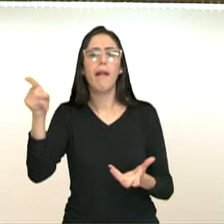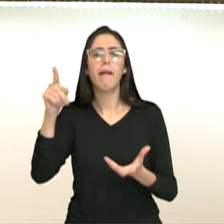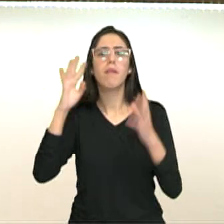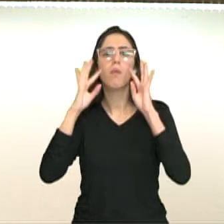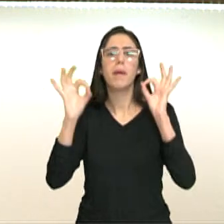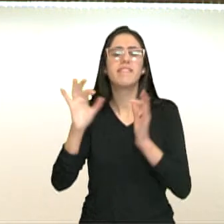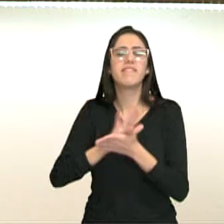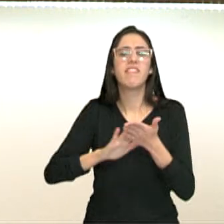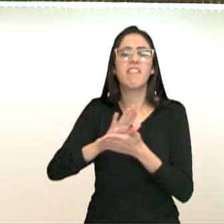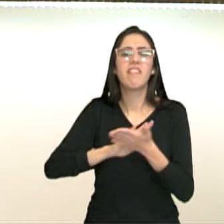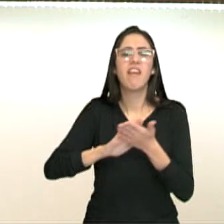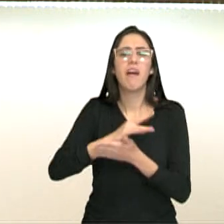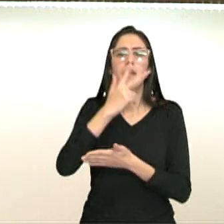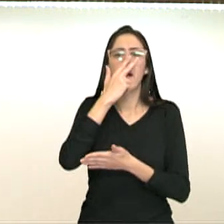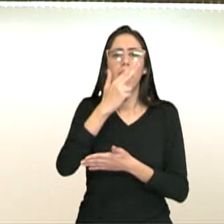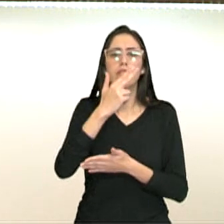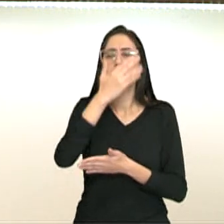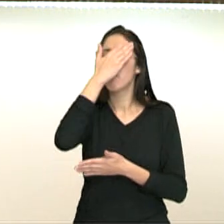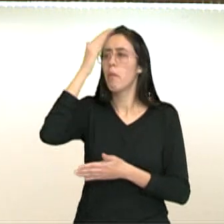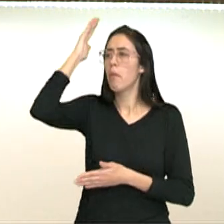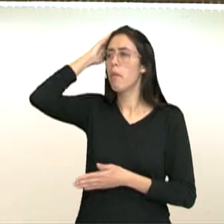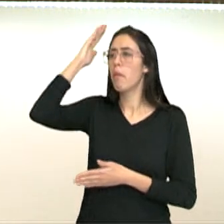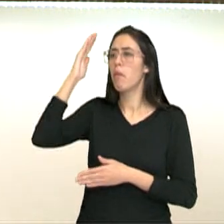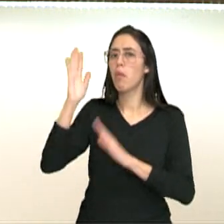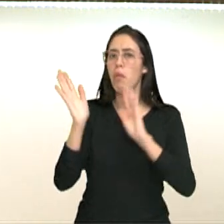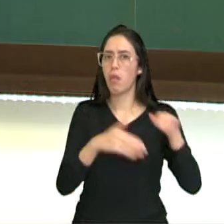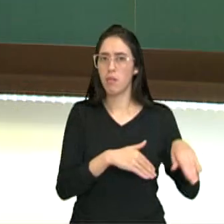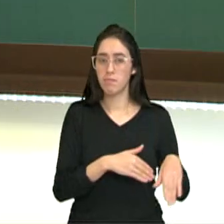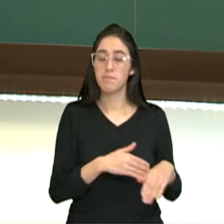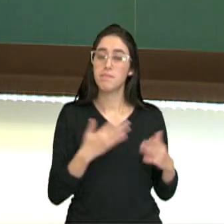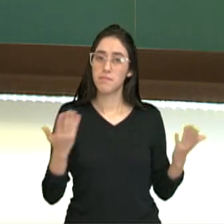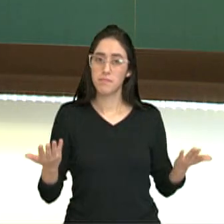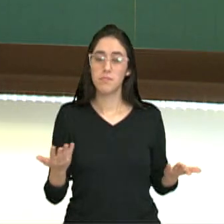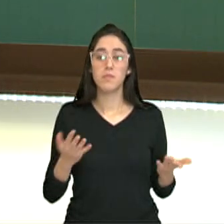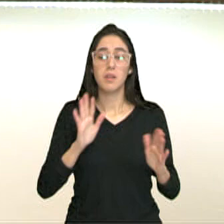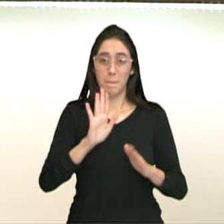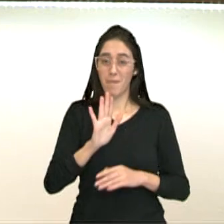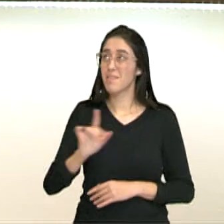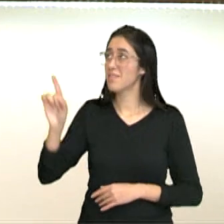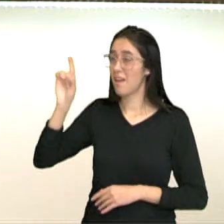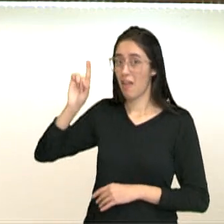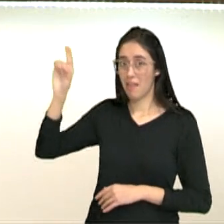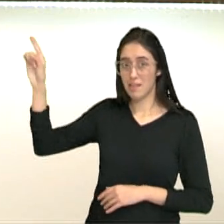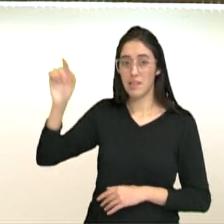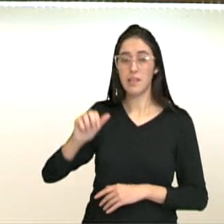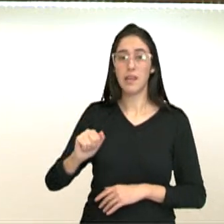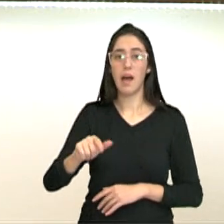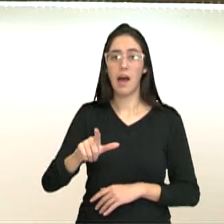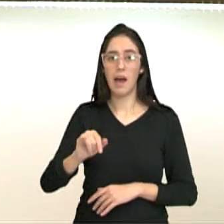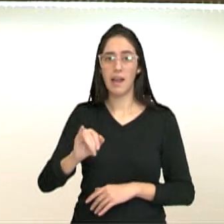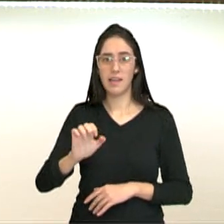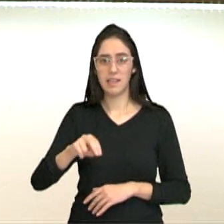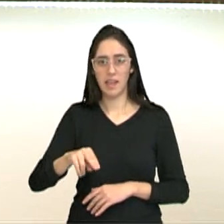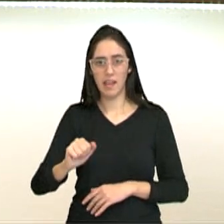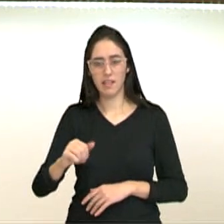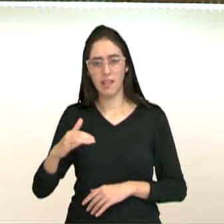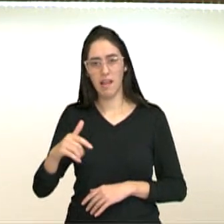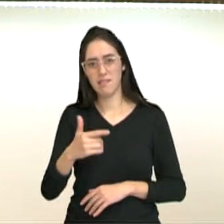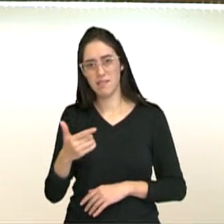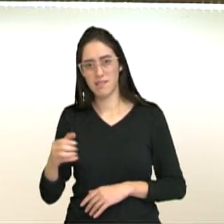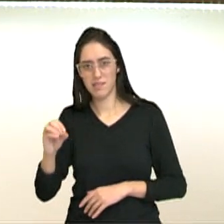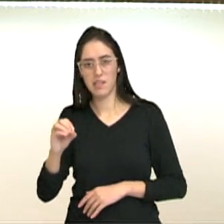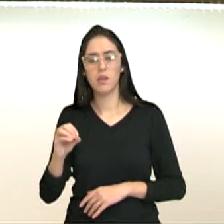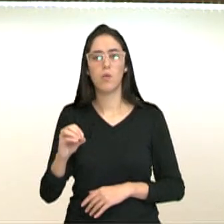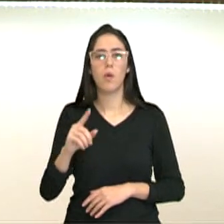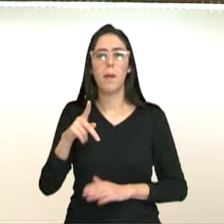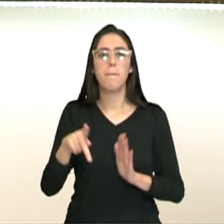esse sentido, ok? Aqui a gente vai trabalhar com o conceito de alienação e ideologia a partir da